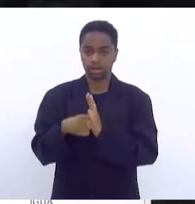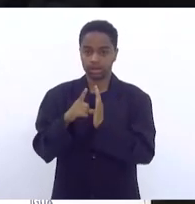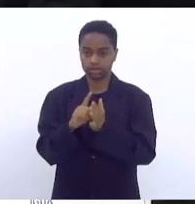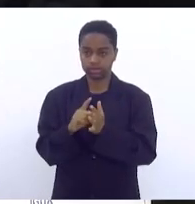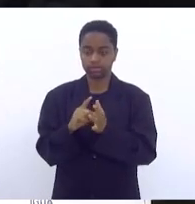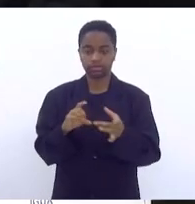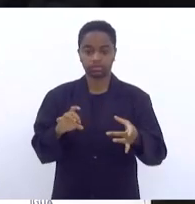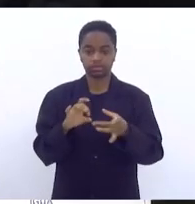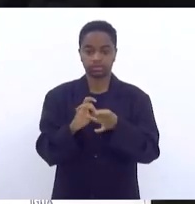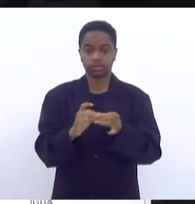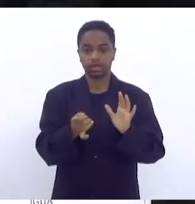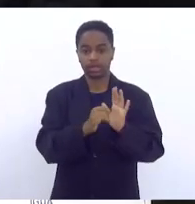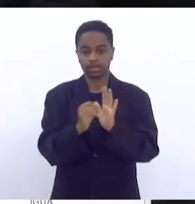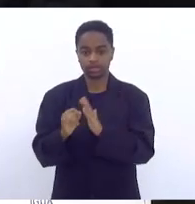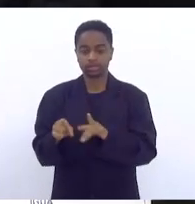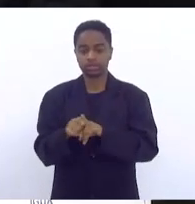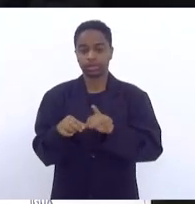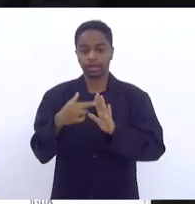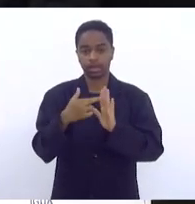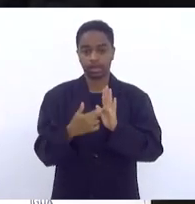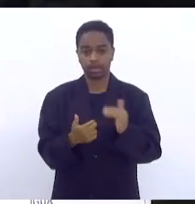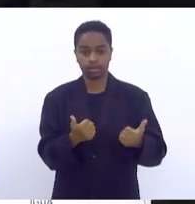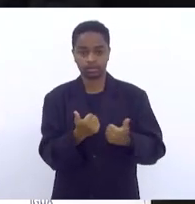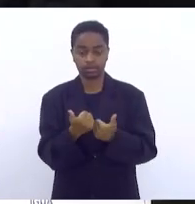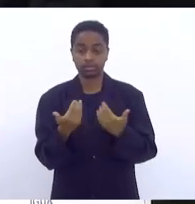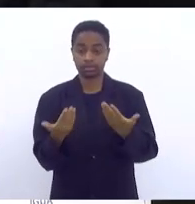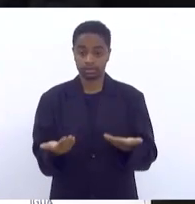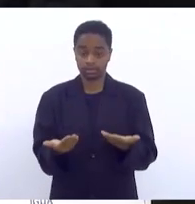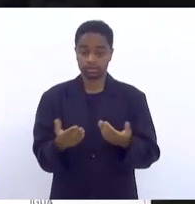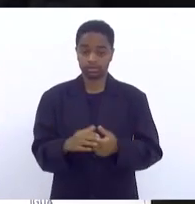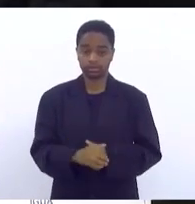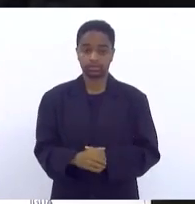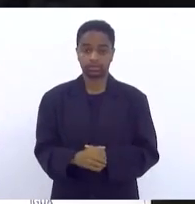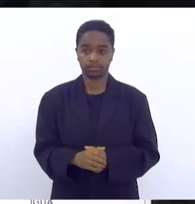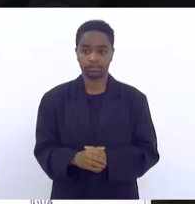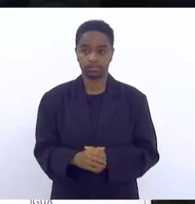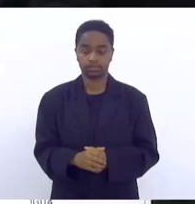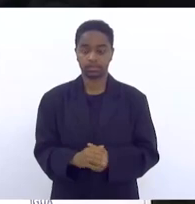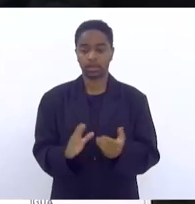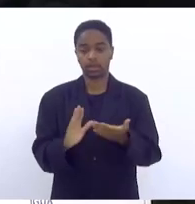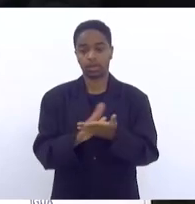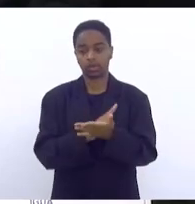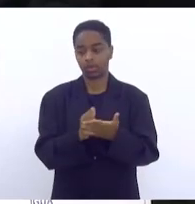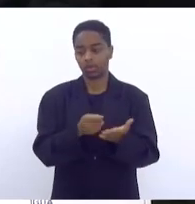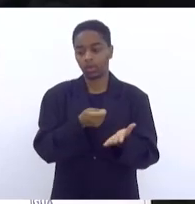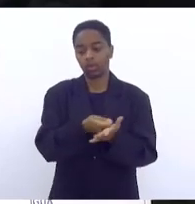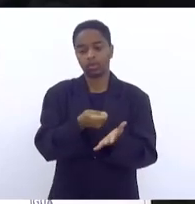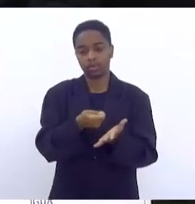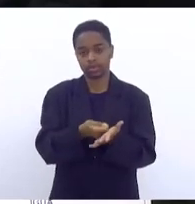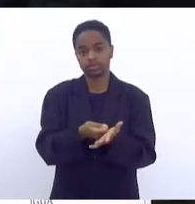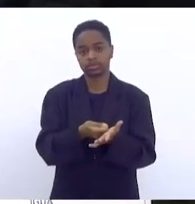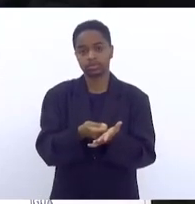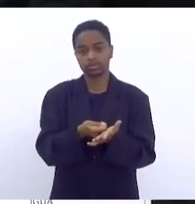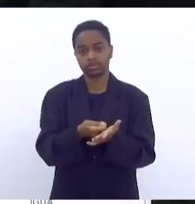nos contratos nas normas auxiliares então Parte dessas obrigações elas são sim eh